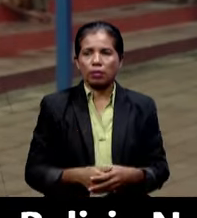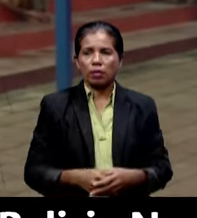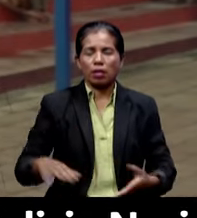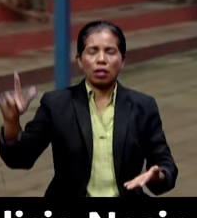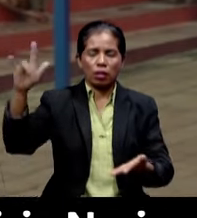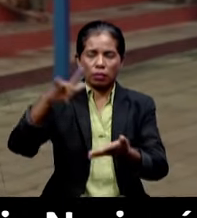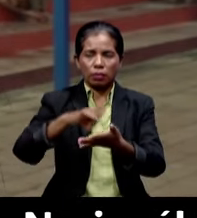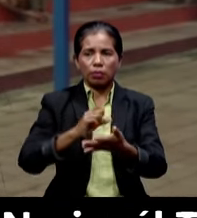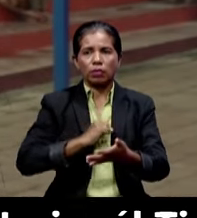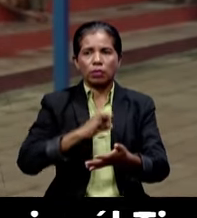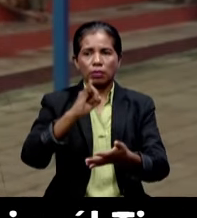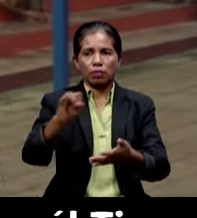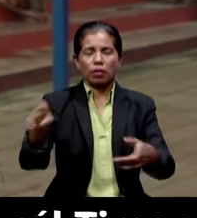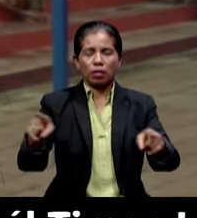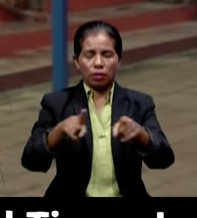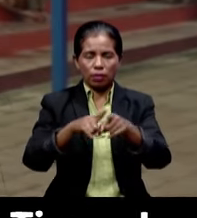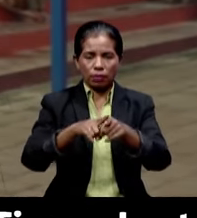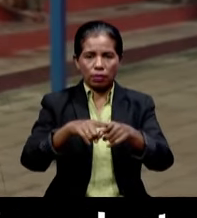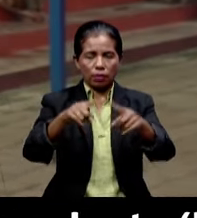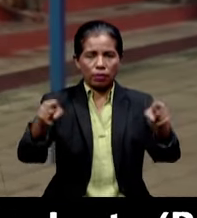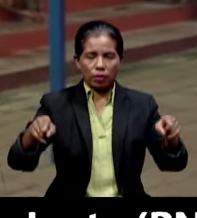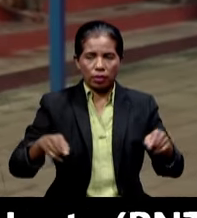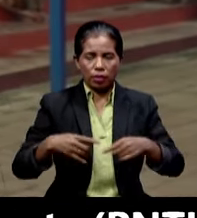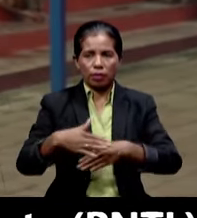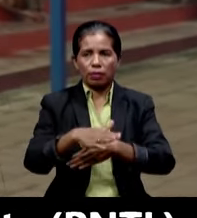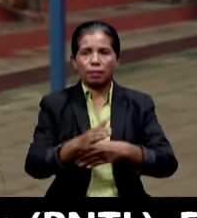aeroporto e a sua sci-fi colan